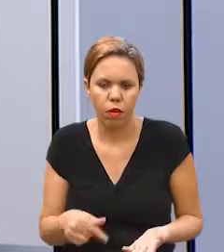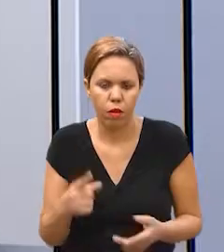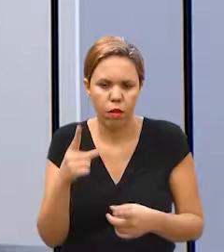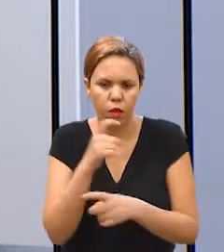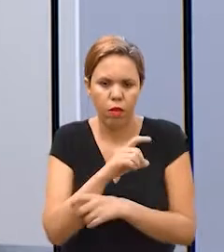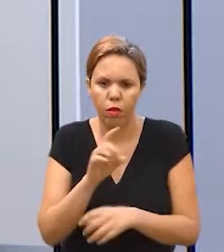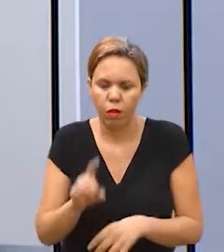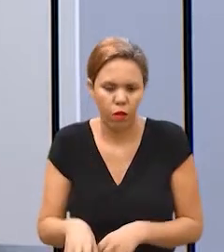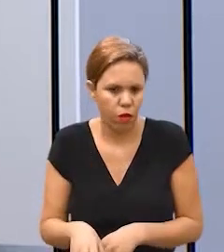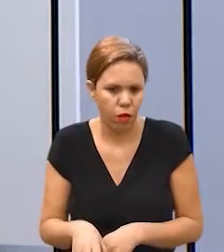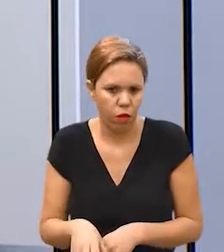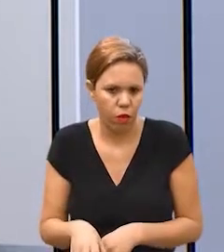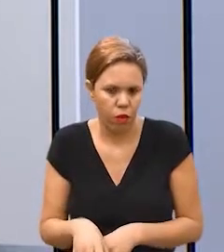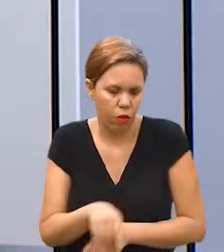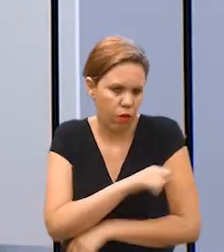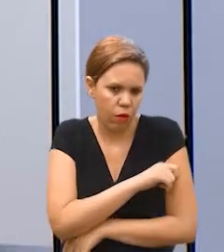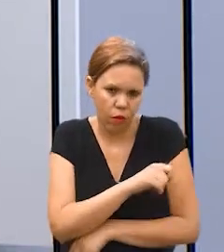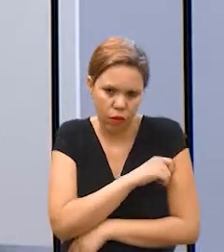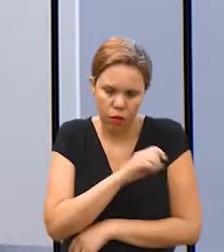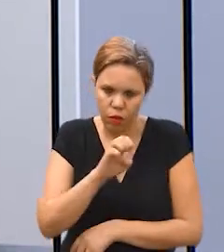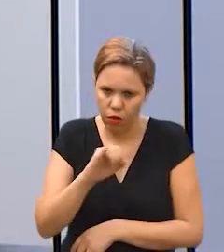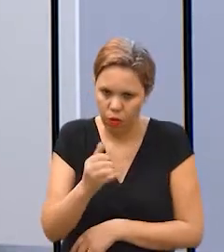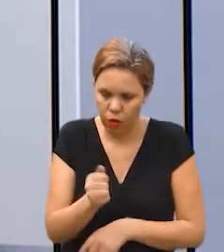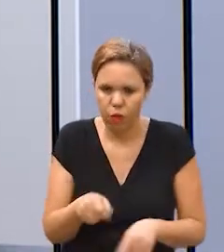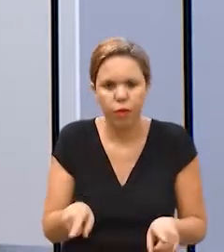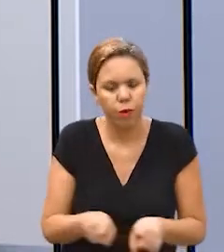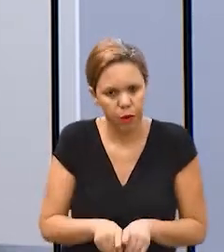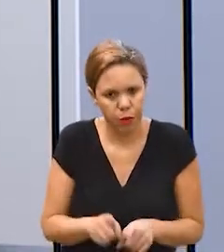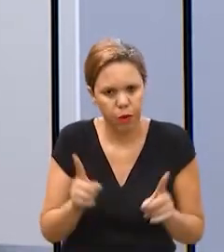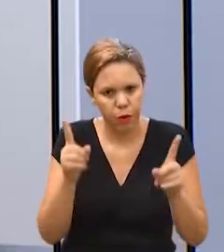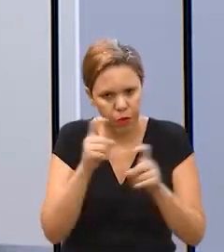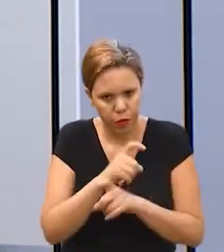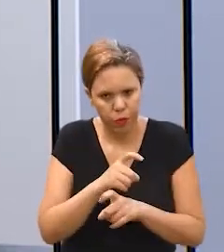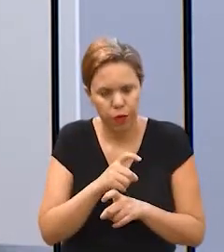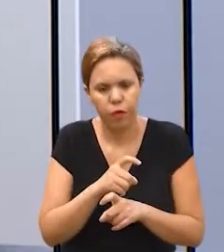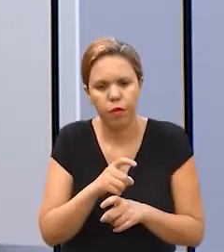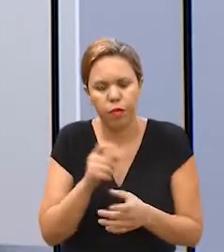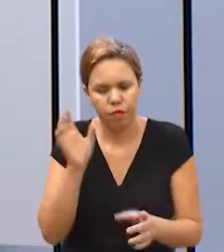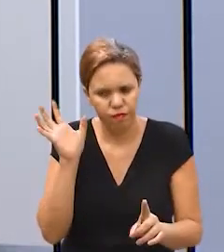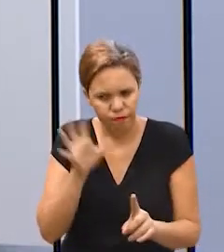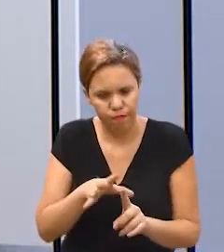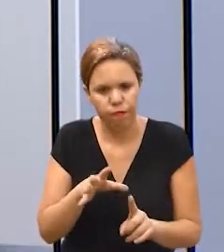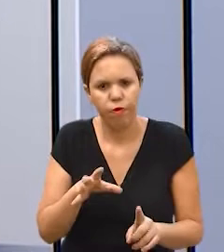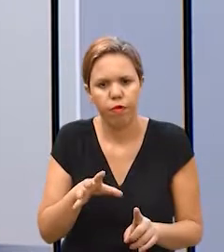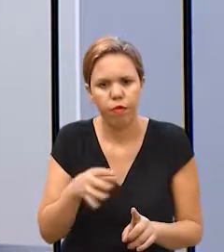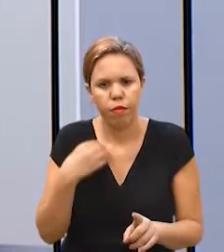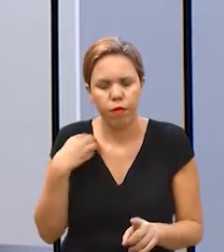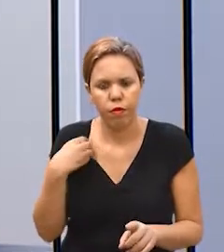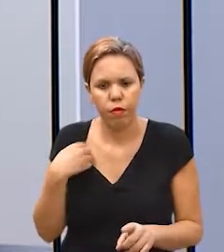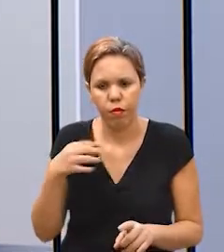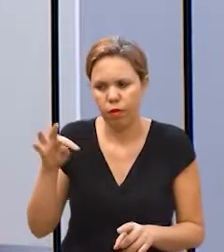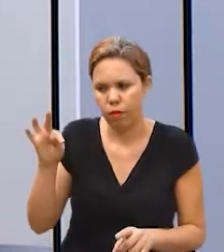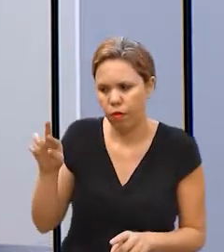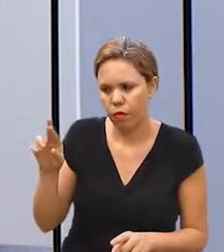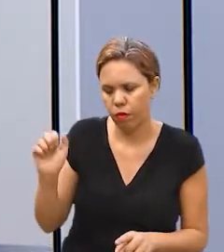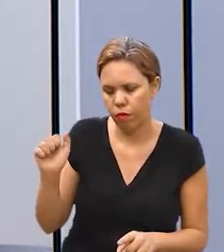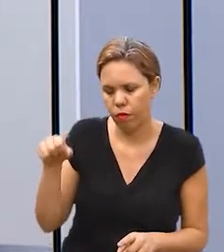só em relação aos alunos do EJA, né? Essa dificuldade imposta pela Transurc, que